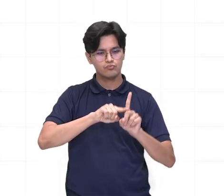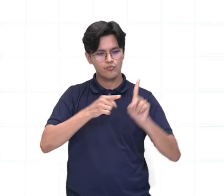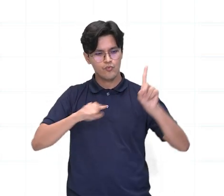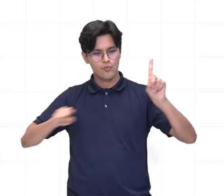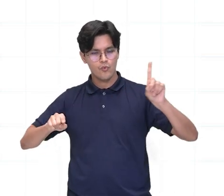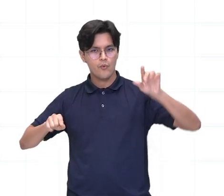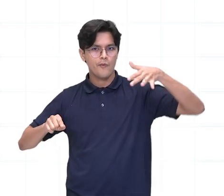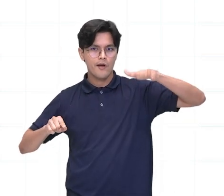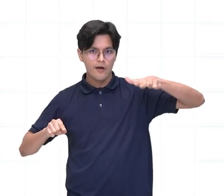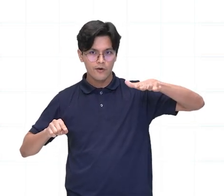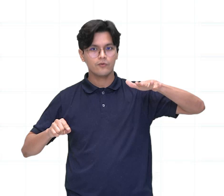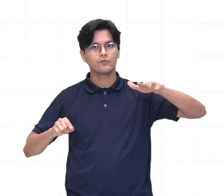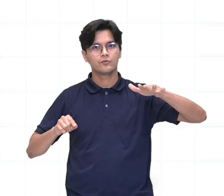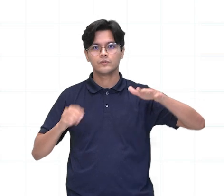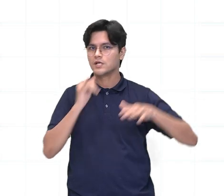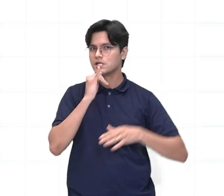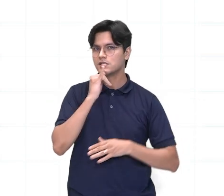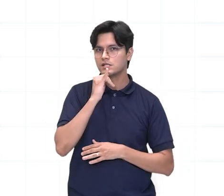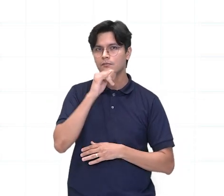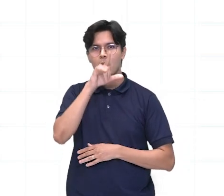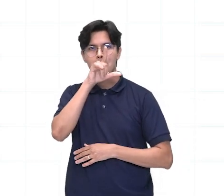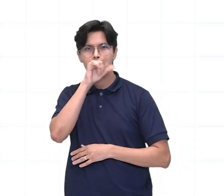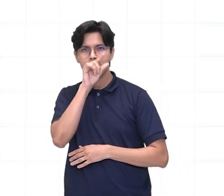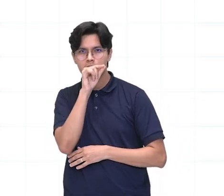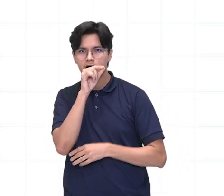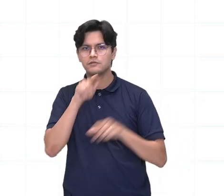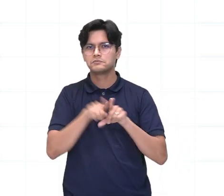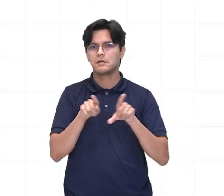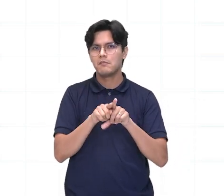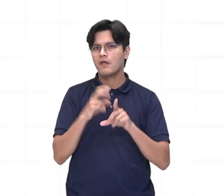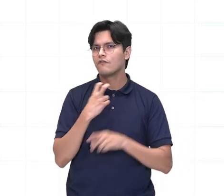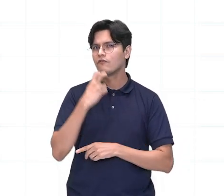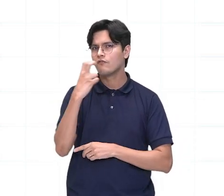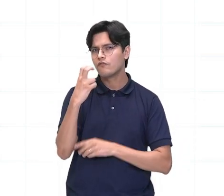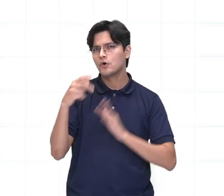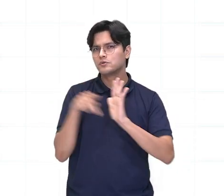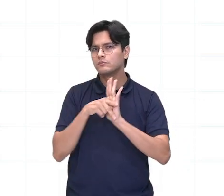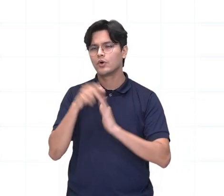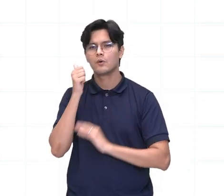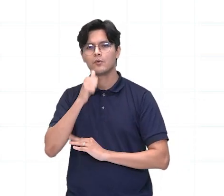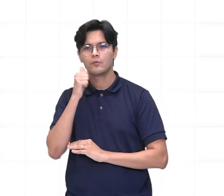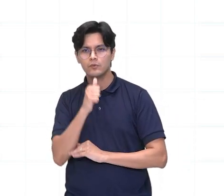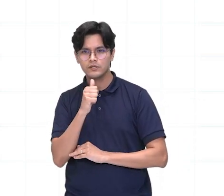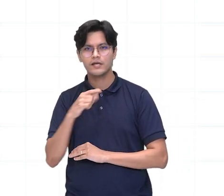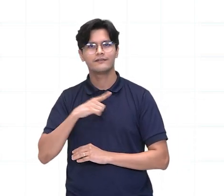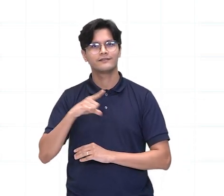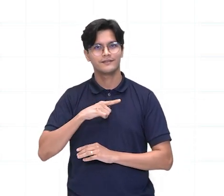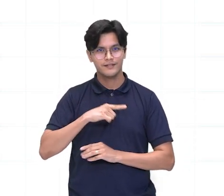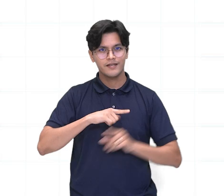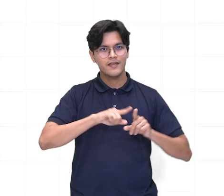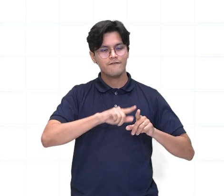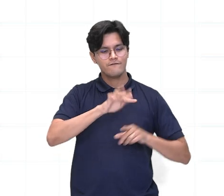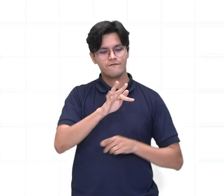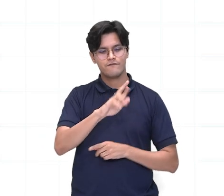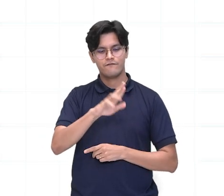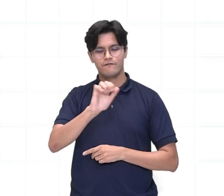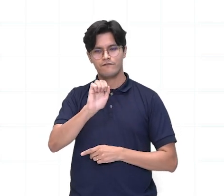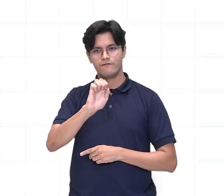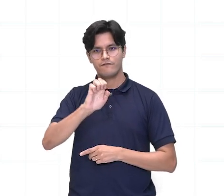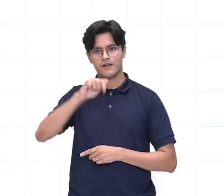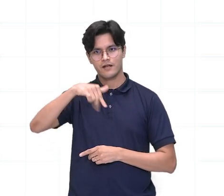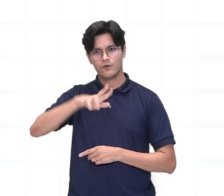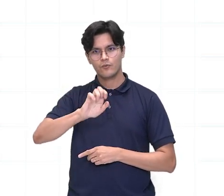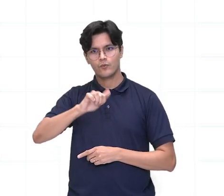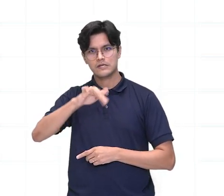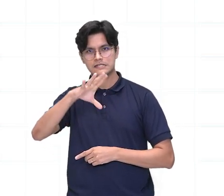de uma voz feminina, certo? É um som com maior frequência, é um som com vibrações